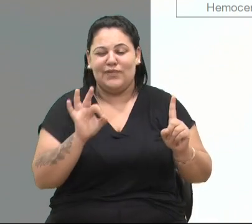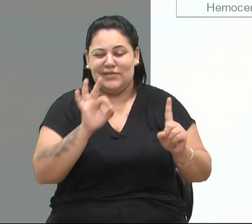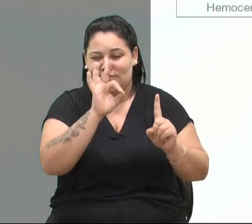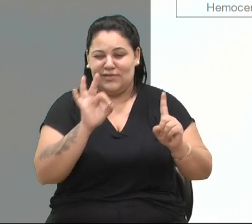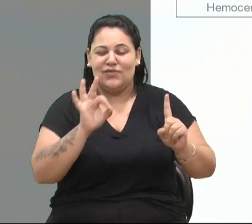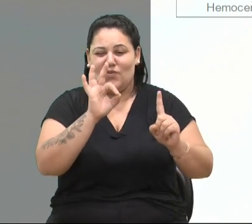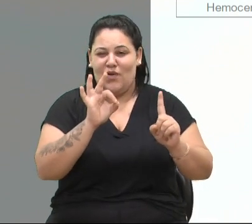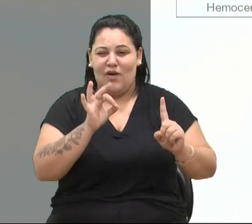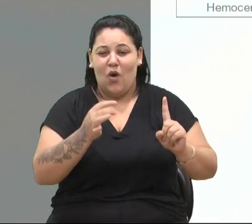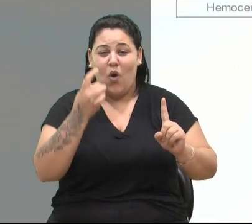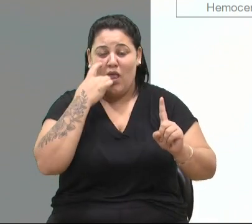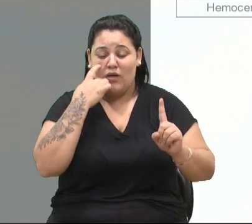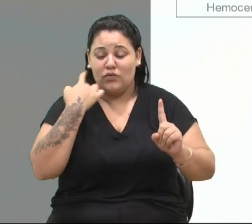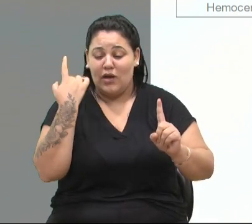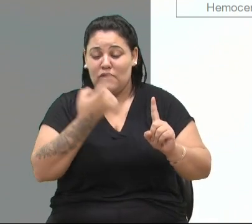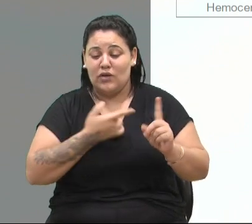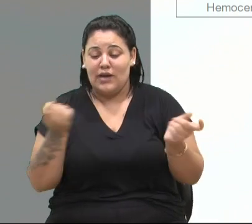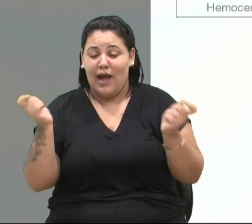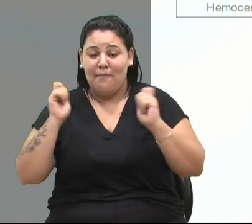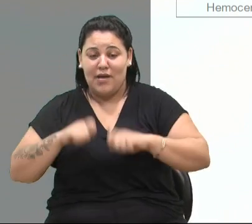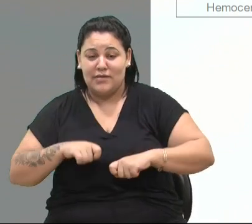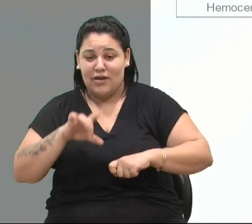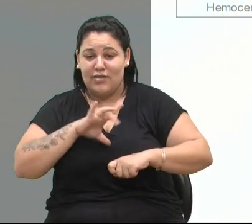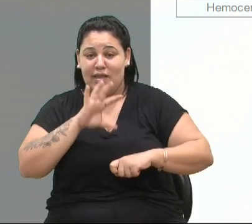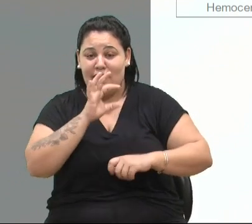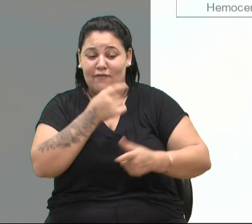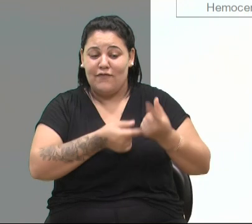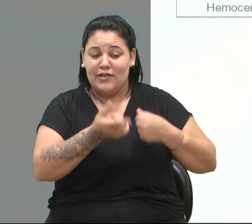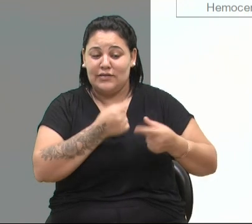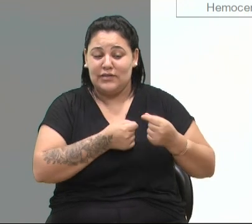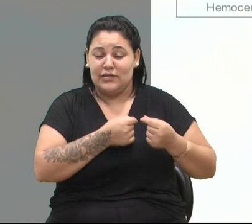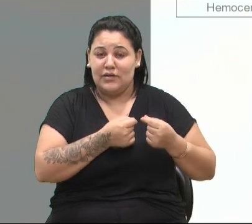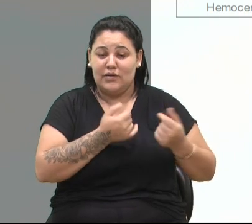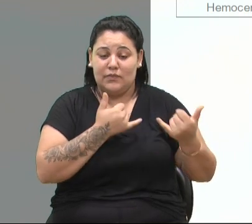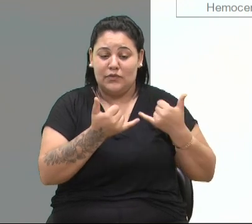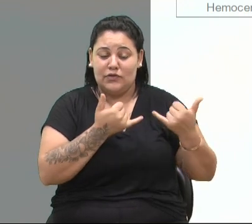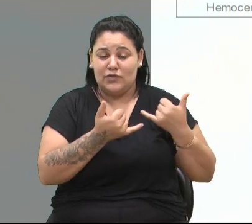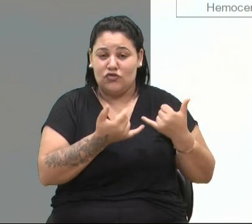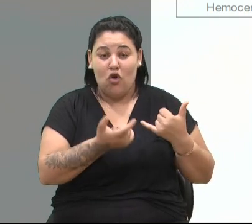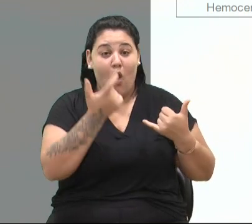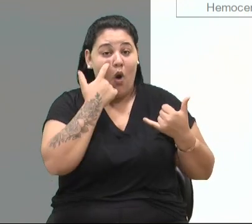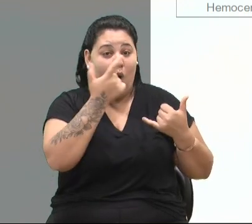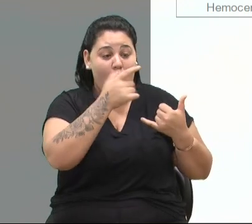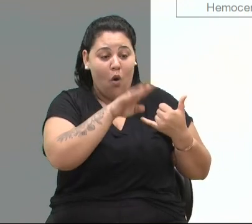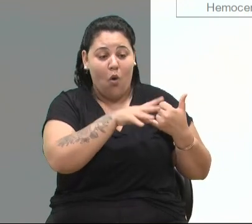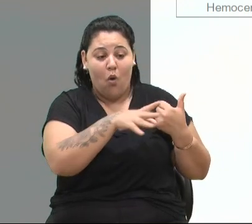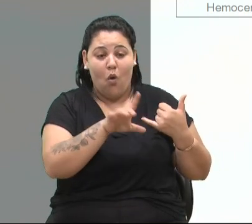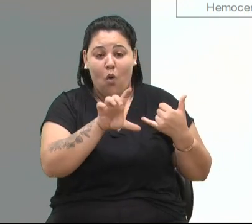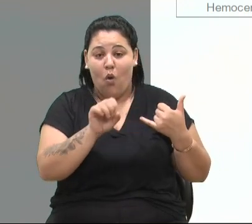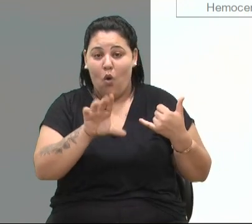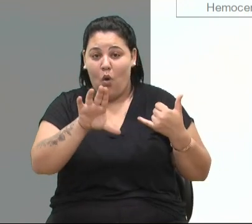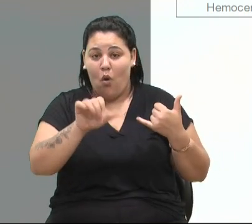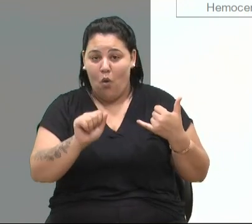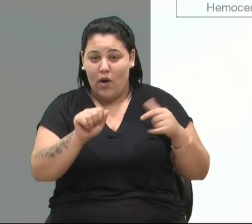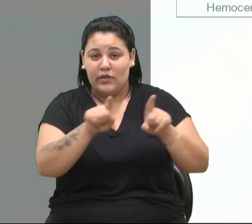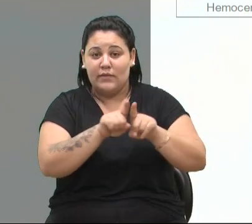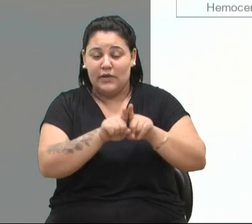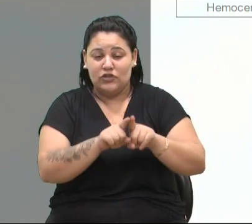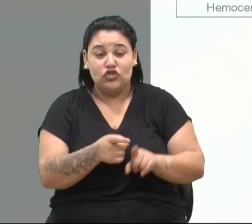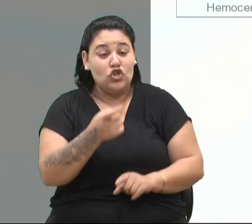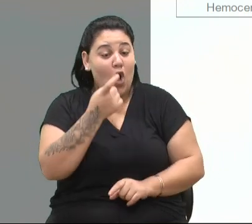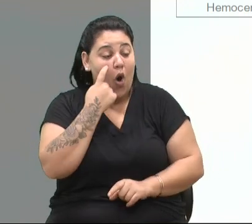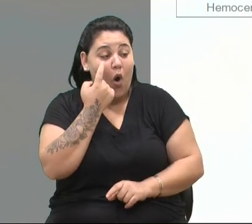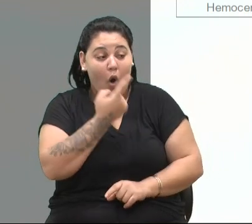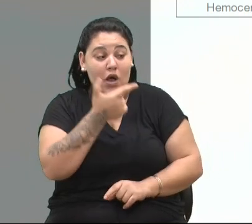acordo com a nossa capacidade financeira estimada. A gente pega a LOA, estima o que vai gastar e, se tem fôlego